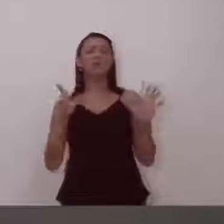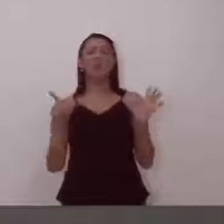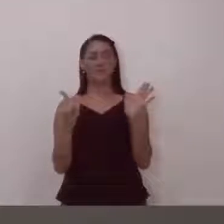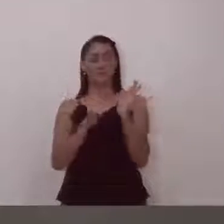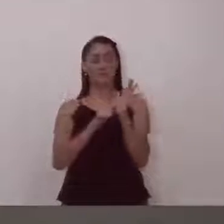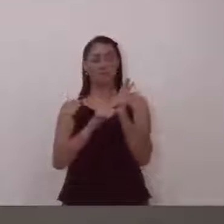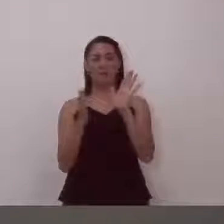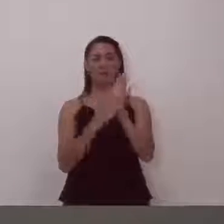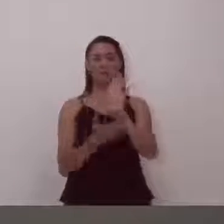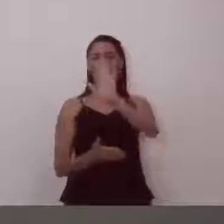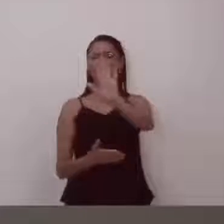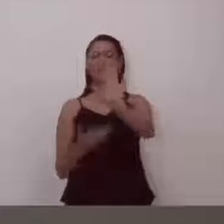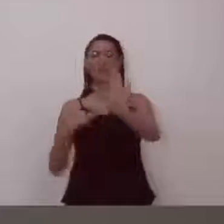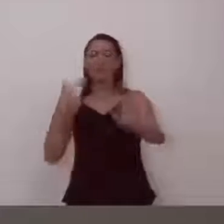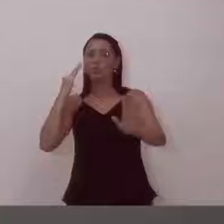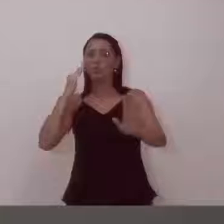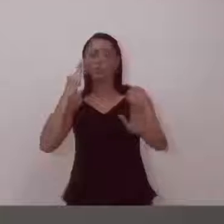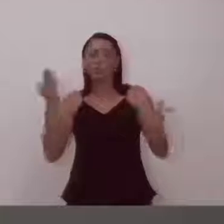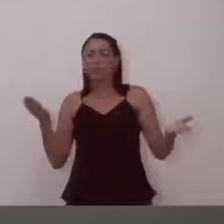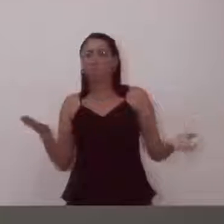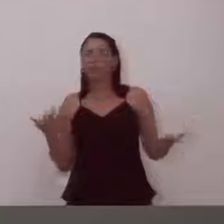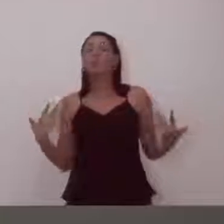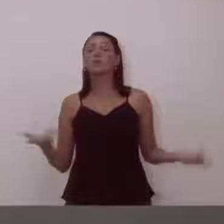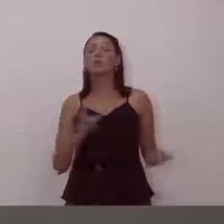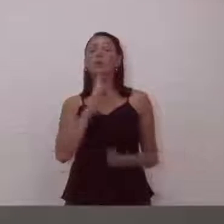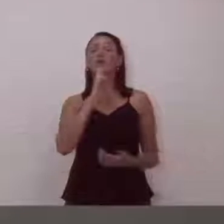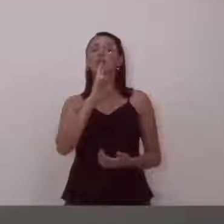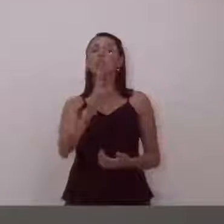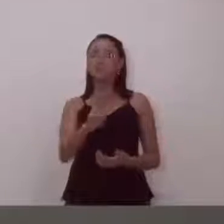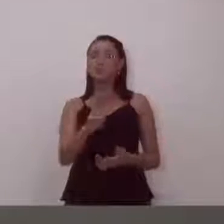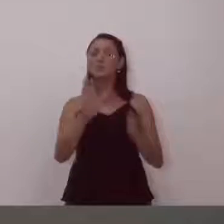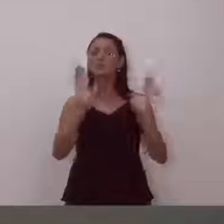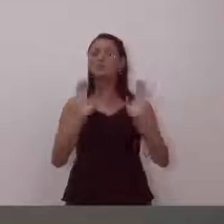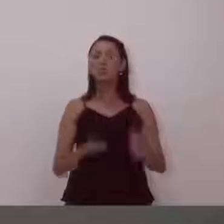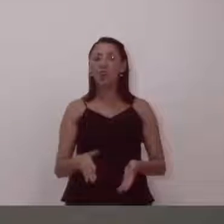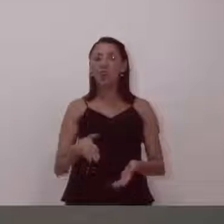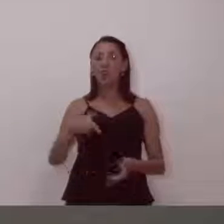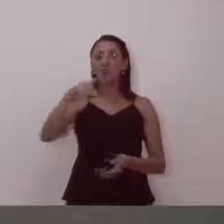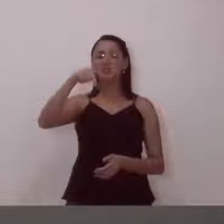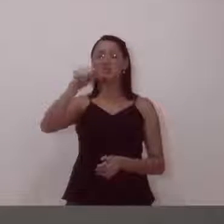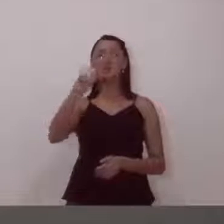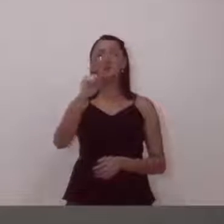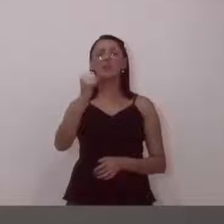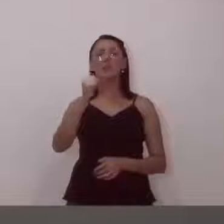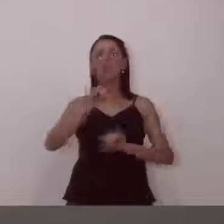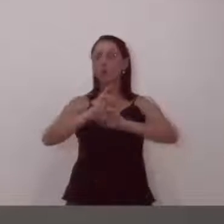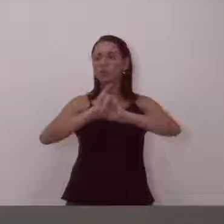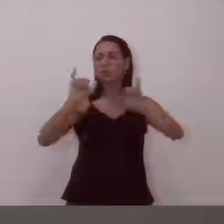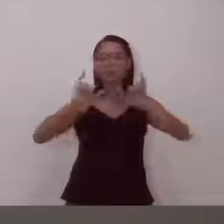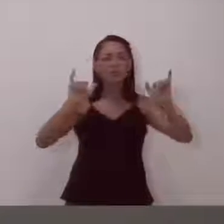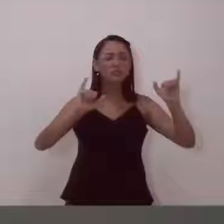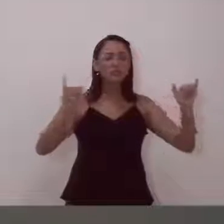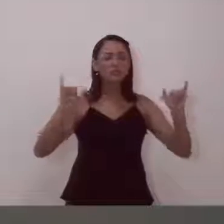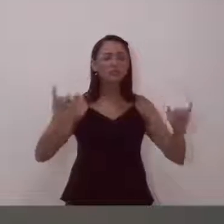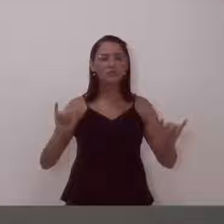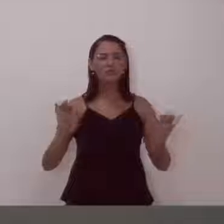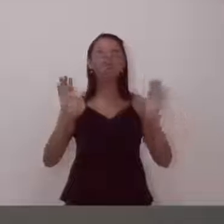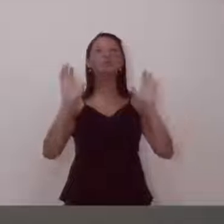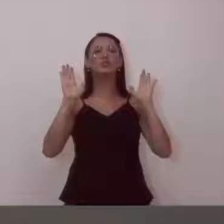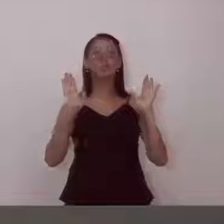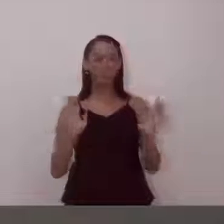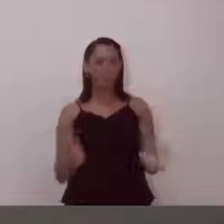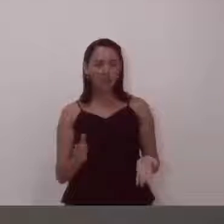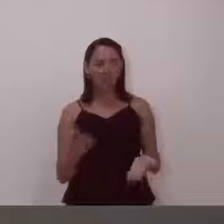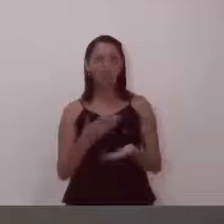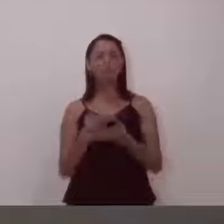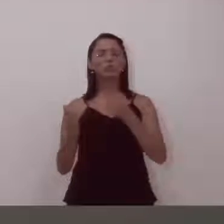eu não consigo entender. Então, qual é a resposta? A Sanebave entregou 78 notificações até o momento. Esses casos foram notificados a partir